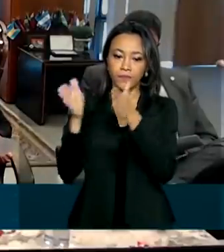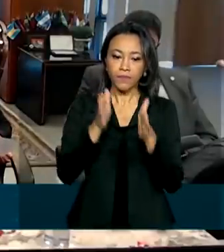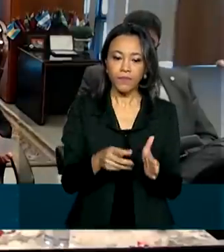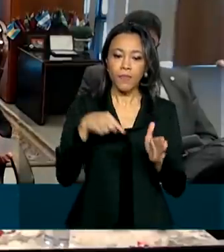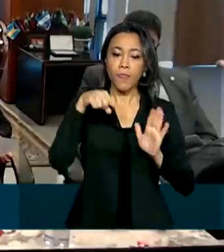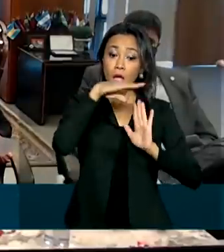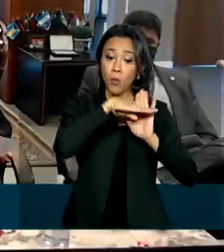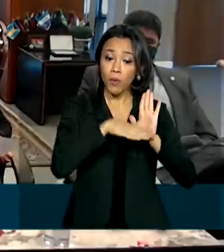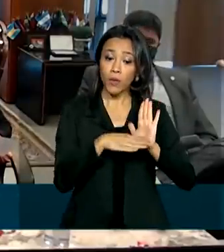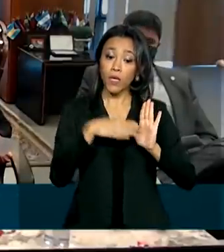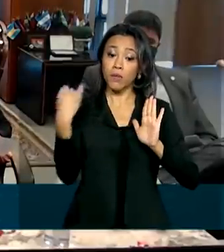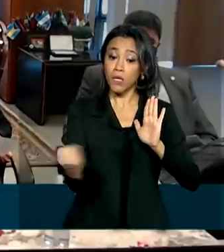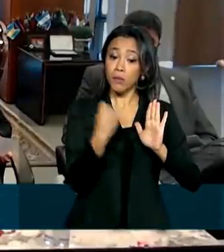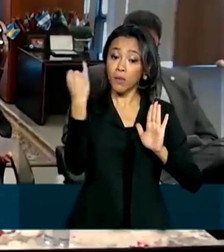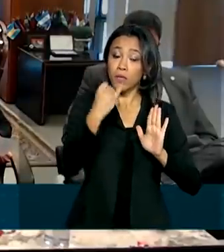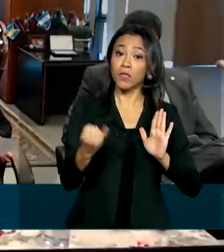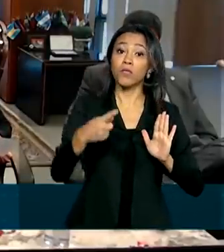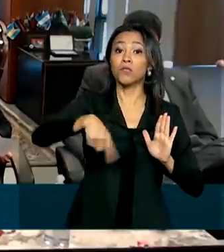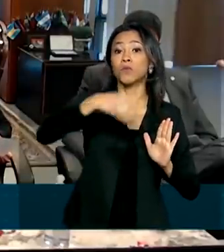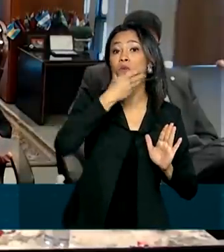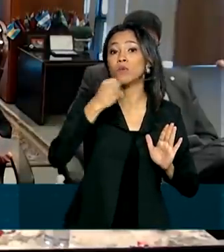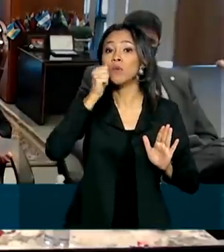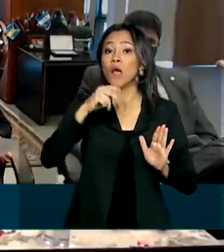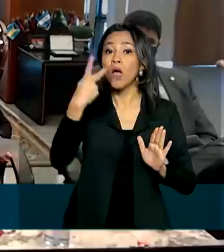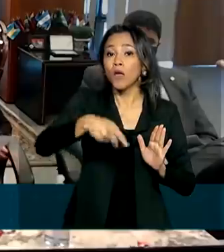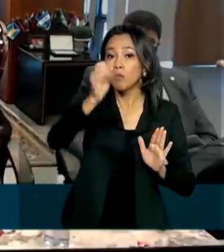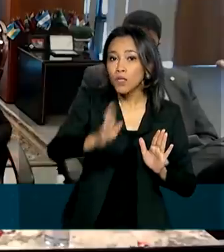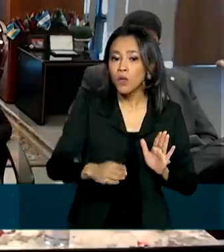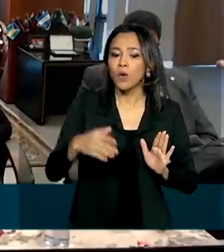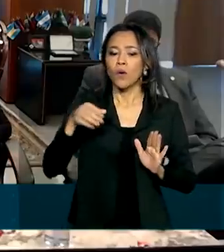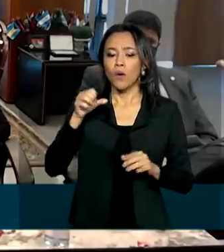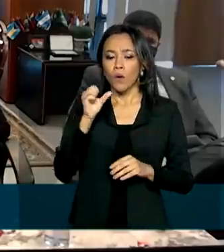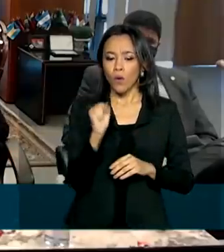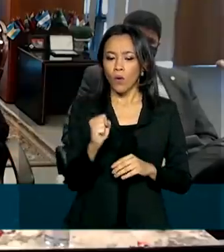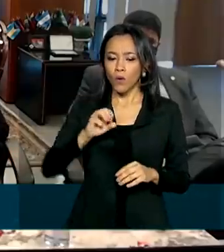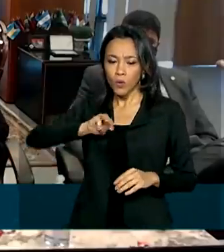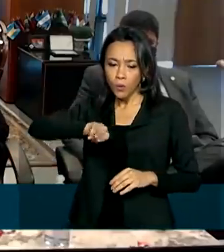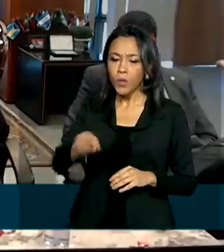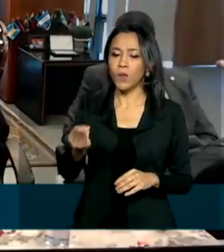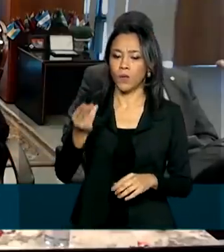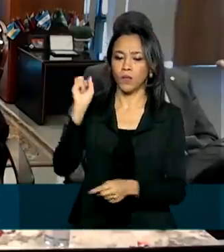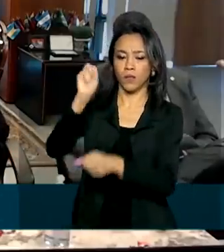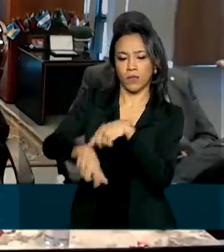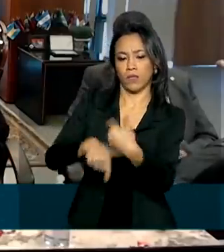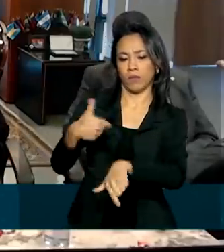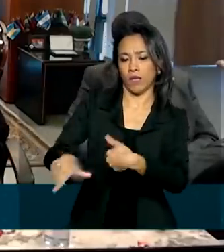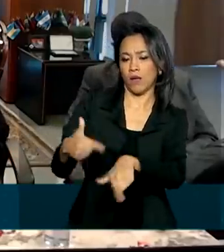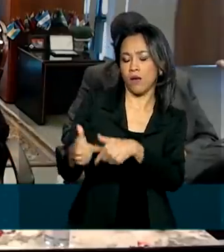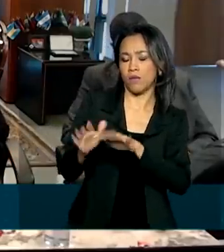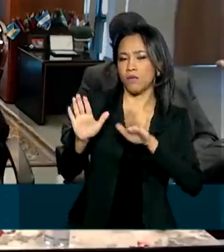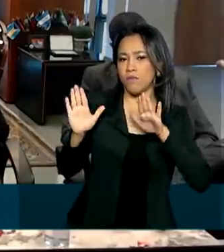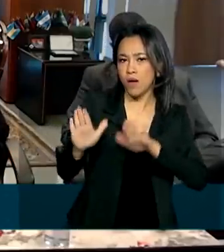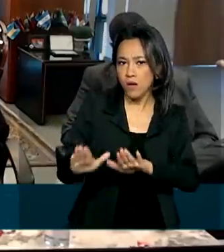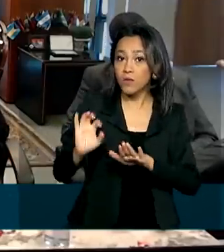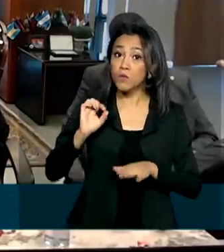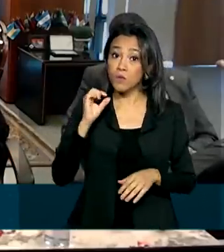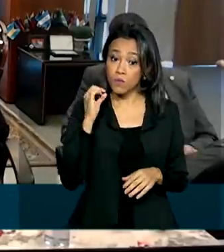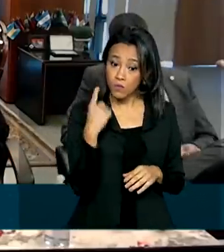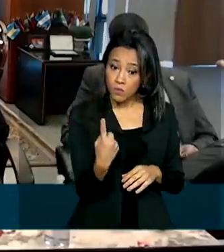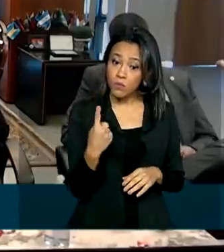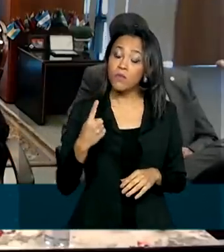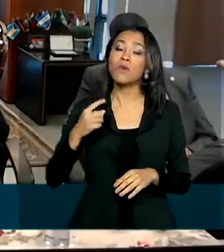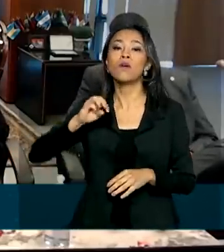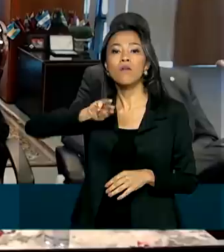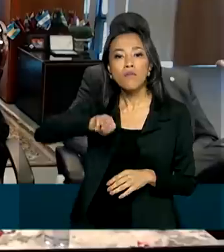para o brasileiro e para a brasileira. Ele tem atingido 8 milhões de empregados, mais de 1 milhão de